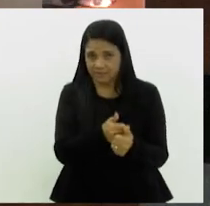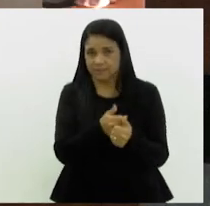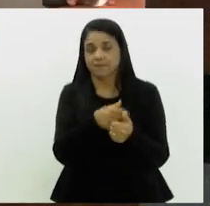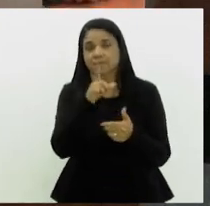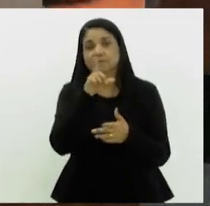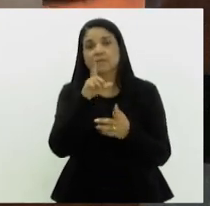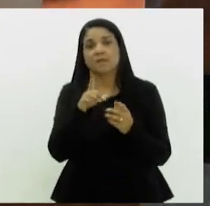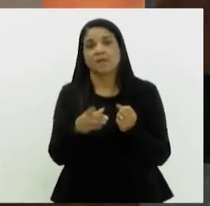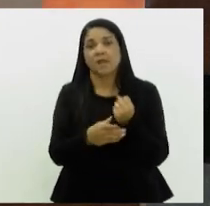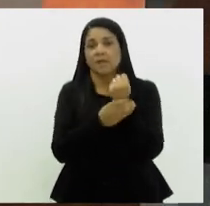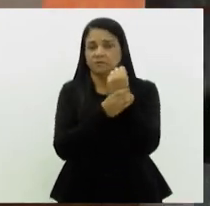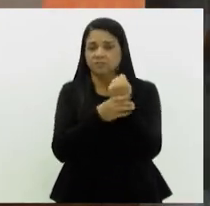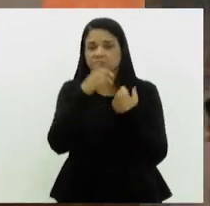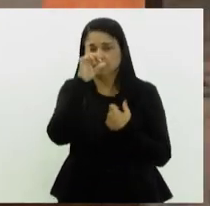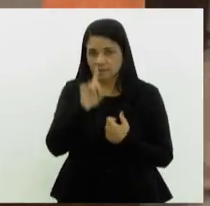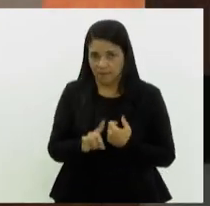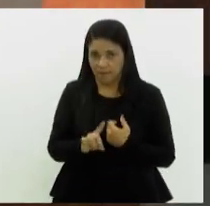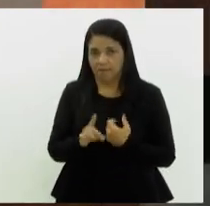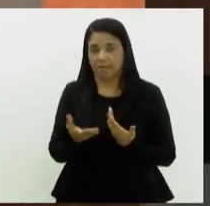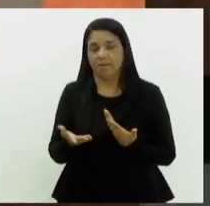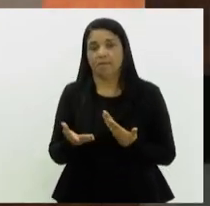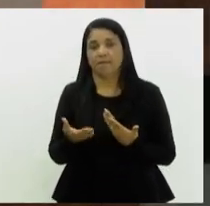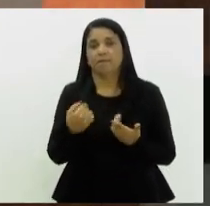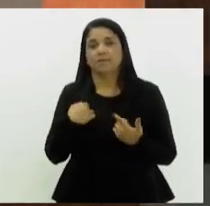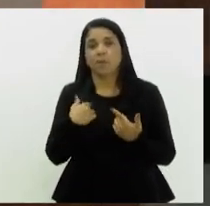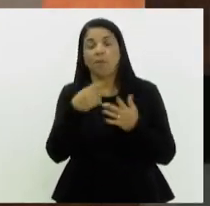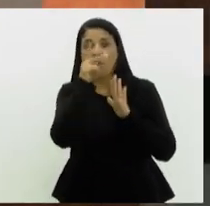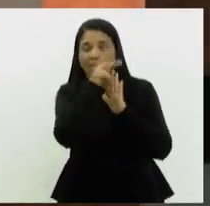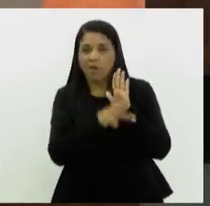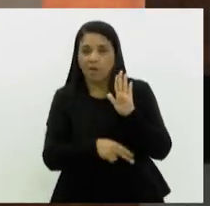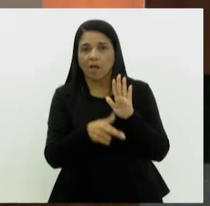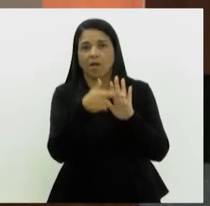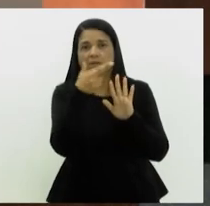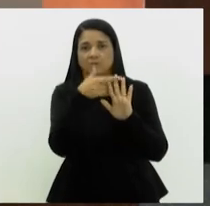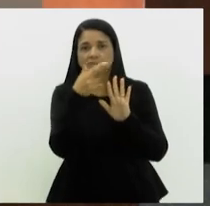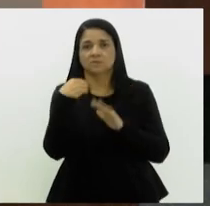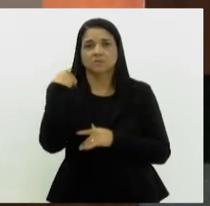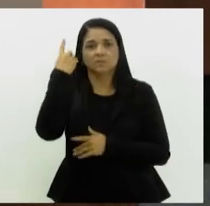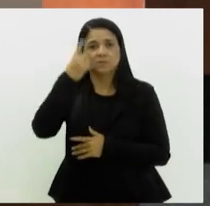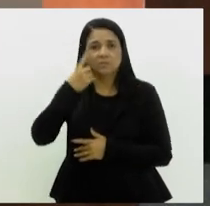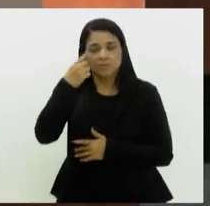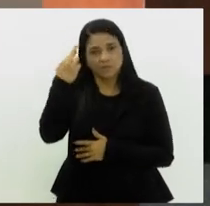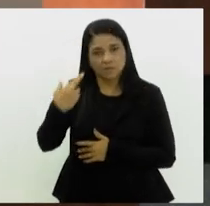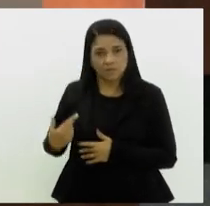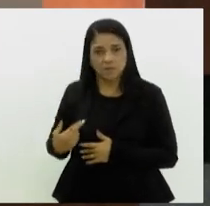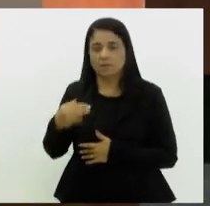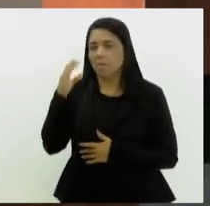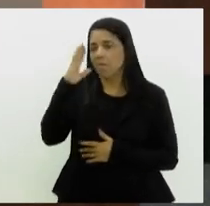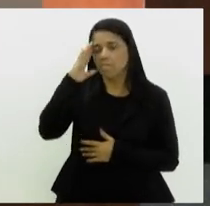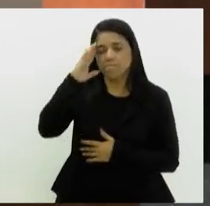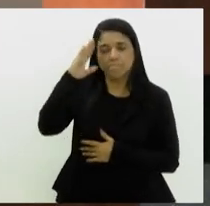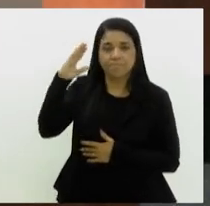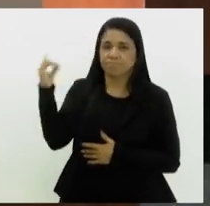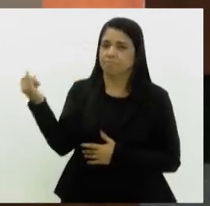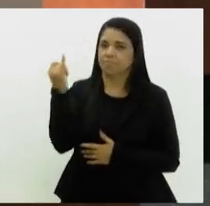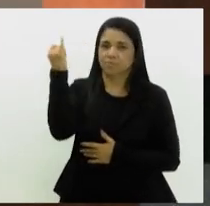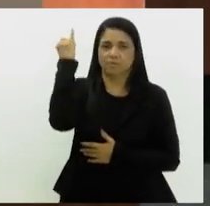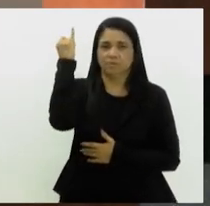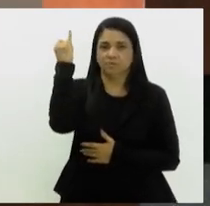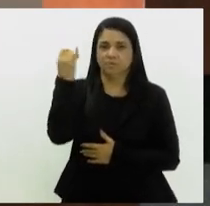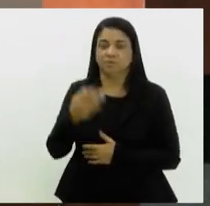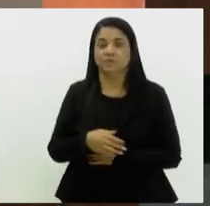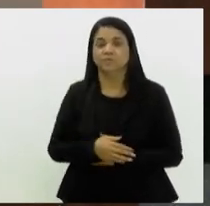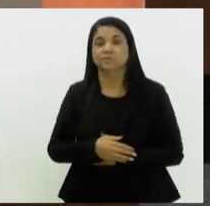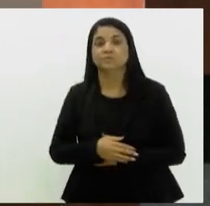por cada vez mais mulheres, por isso, esse projeto de resolução da deputada Renata Souza é fundamental. Além disso,